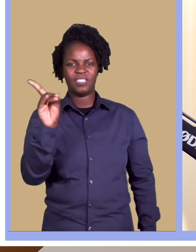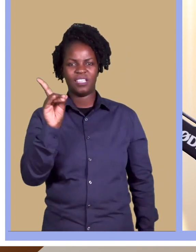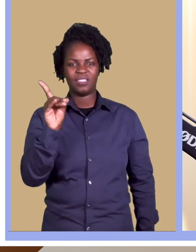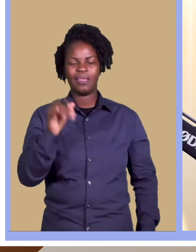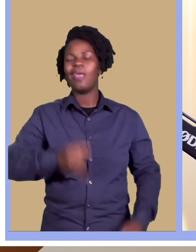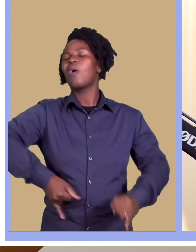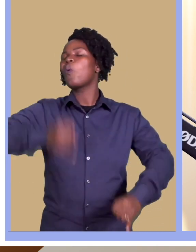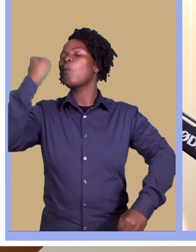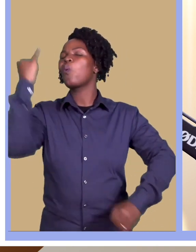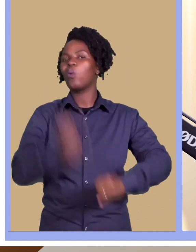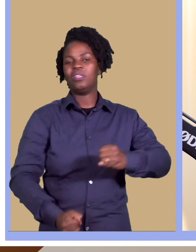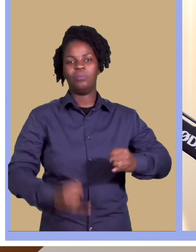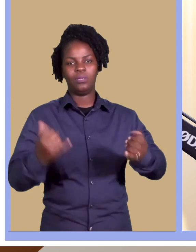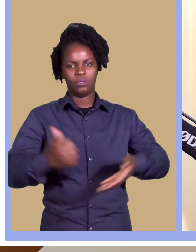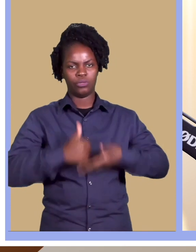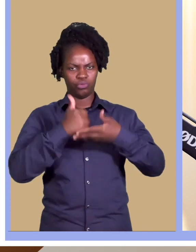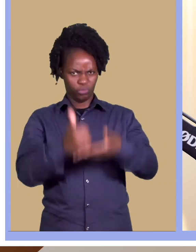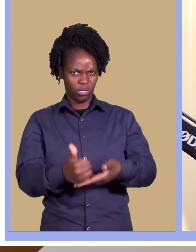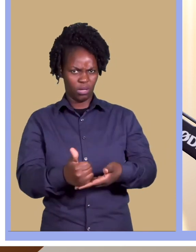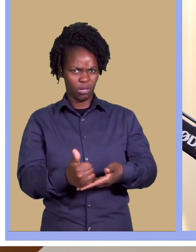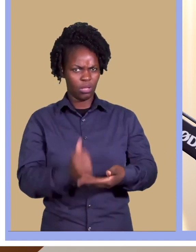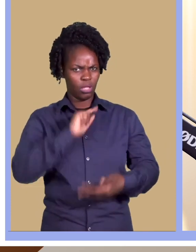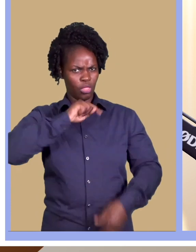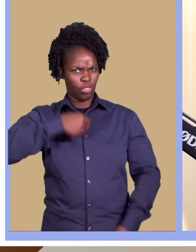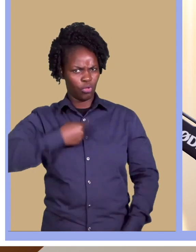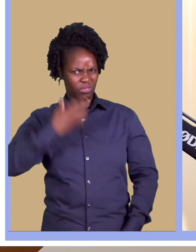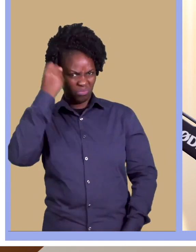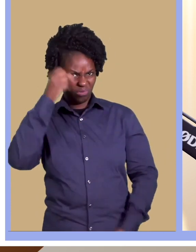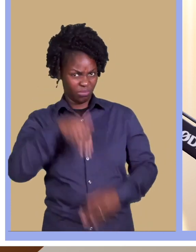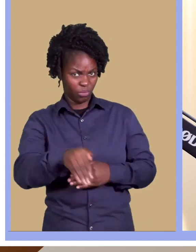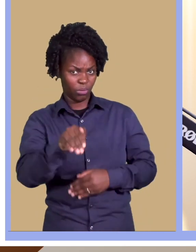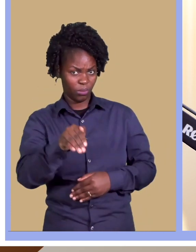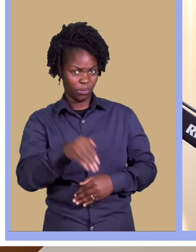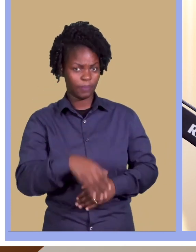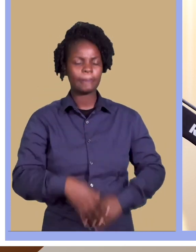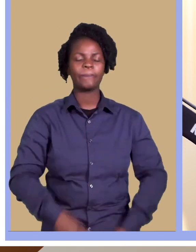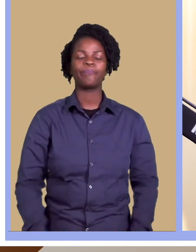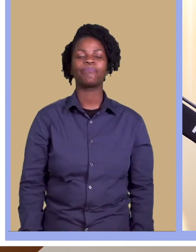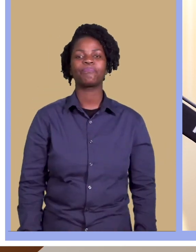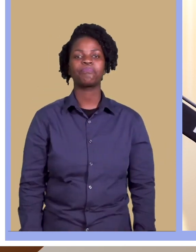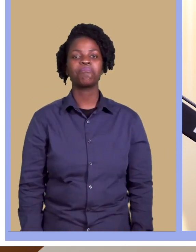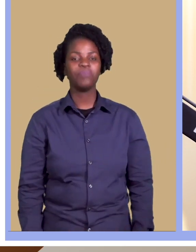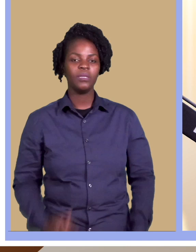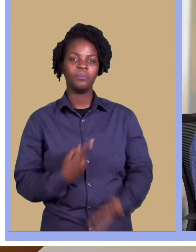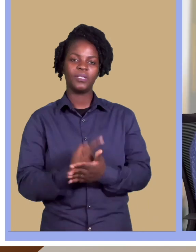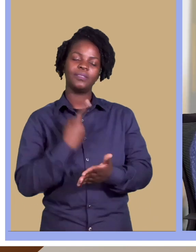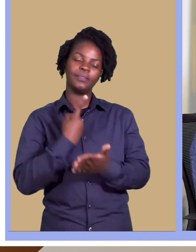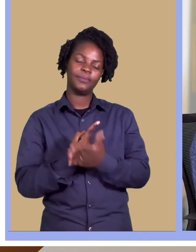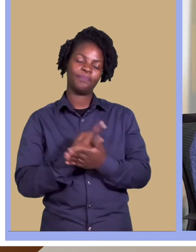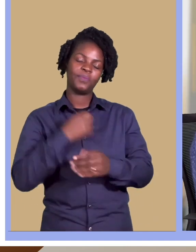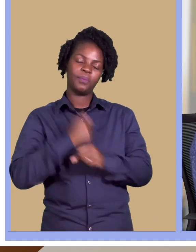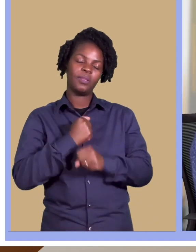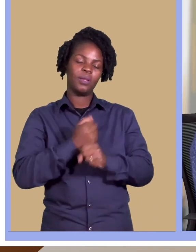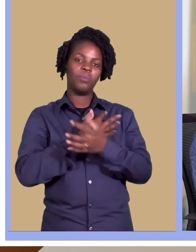avançar? É preciso muito trabalho com o NGD para dar-lhes um olho mais clínico.